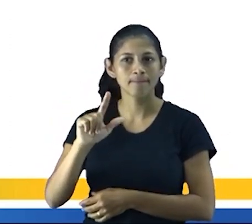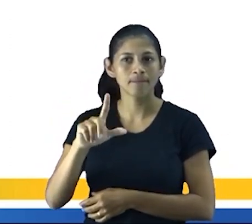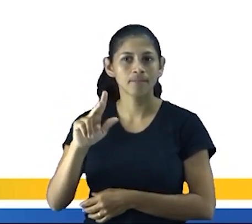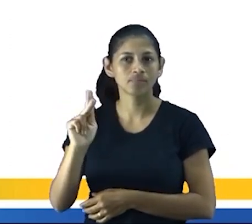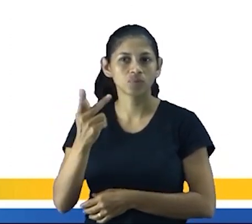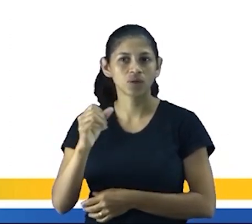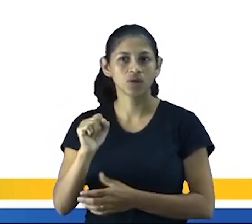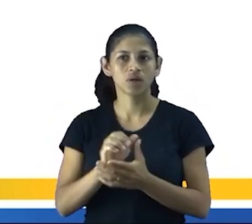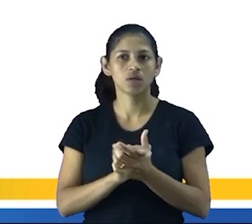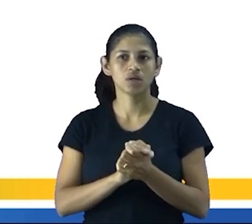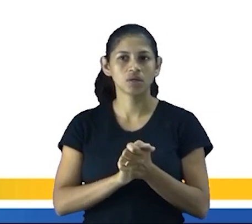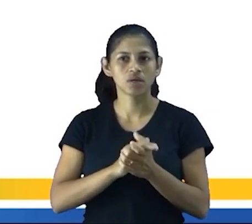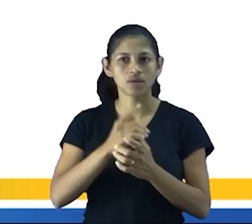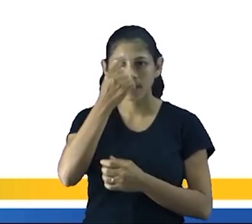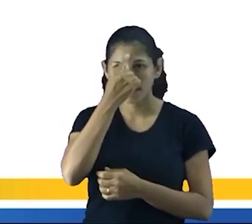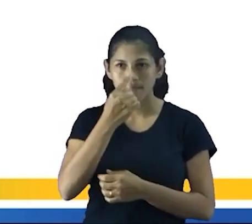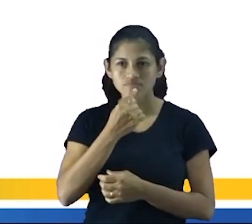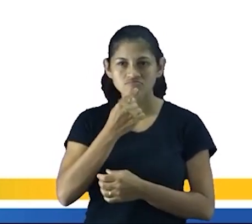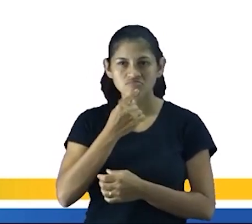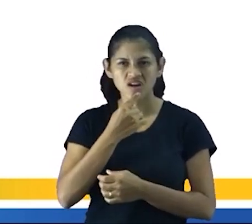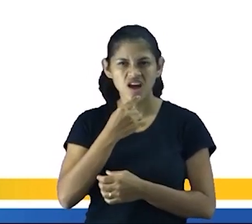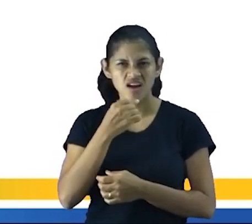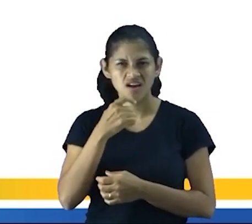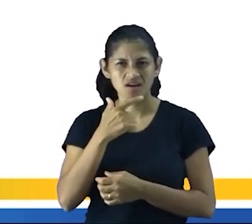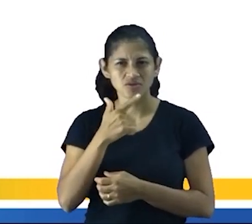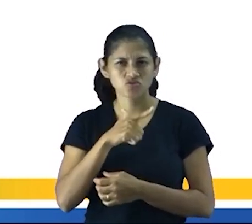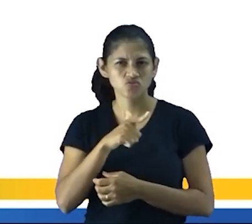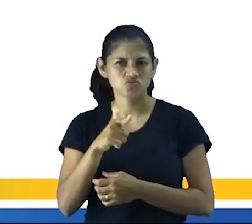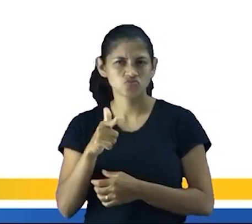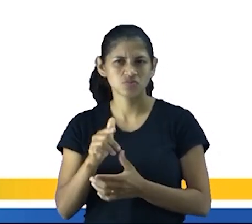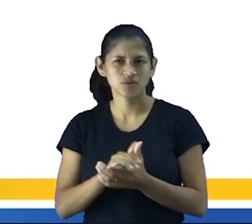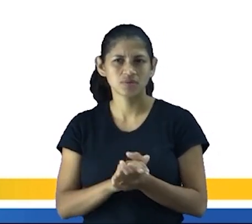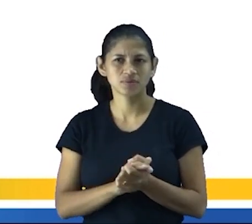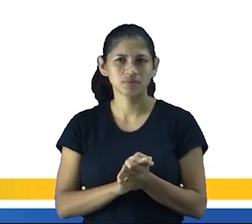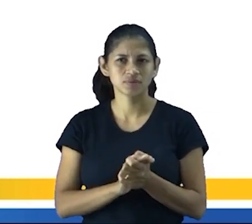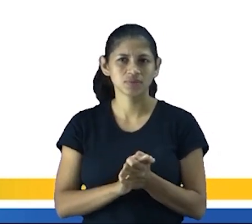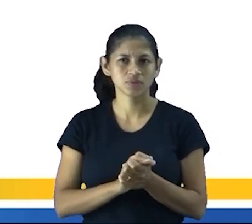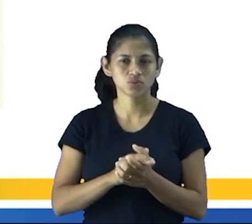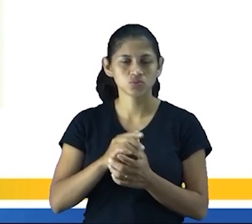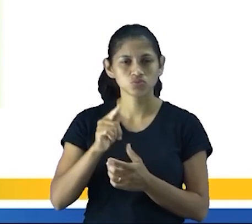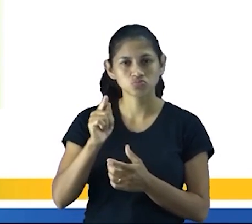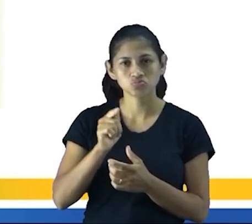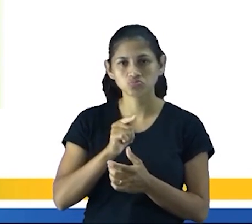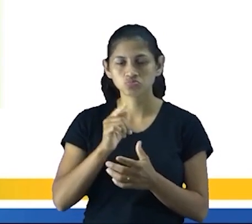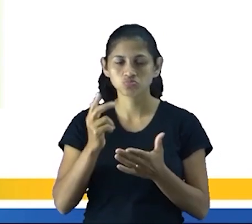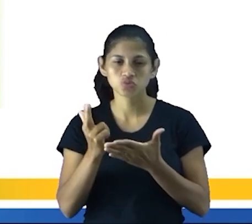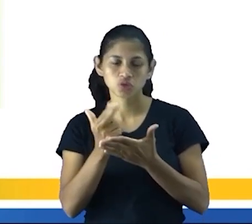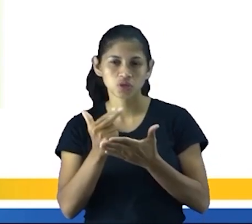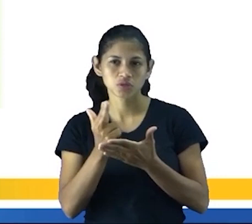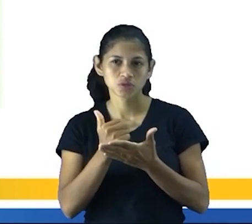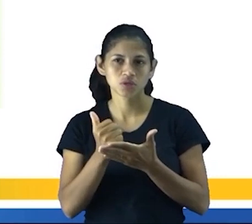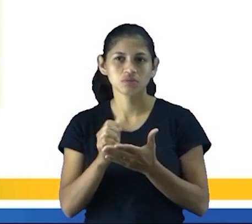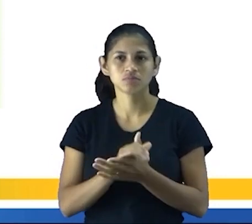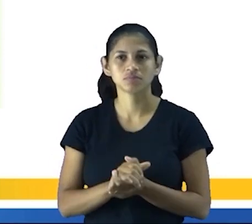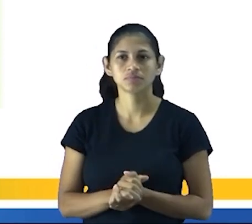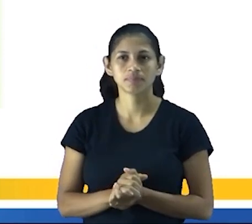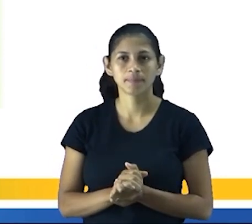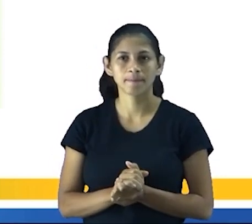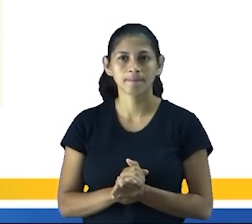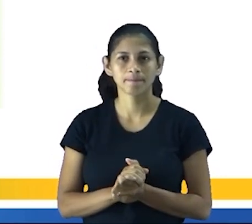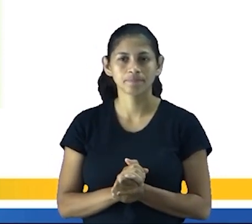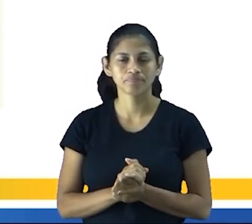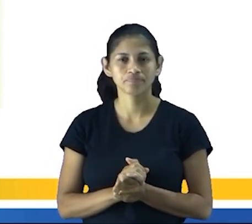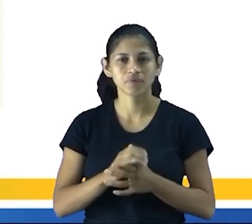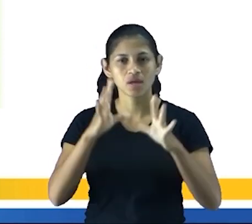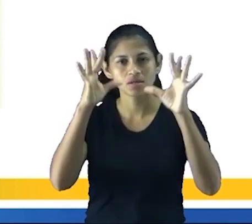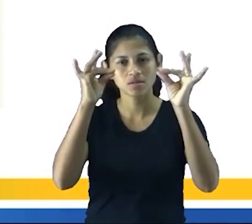carvão, certo? Então nós temos aí um exemplo dessa descrição objetiva. Vamos para frente, ó. E da